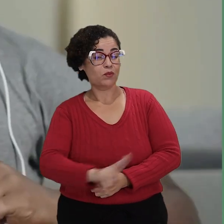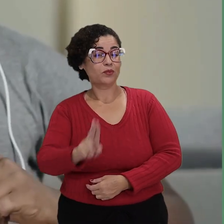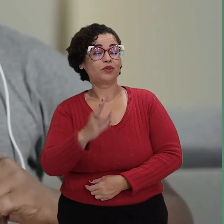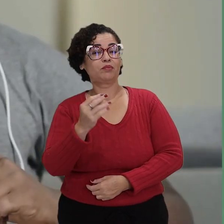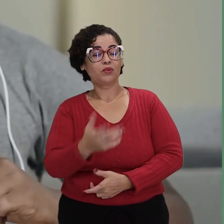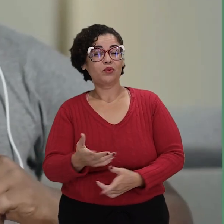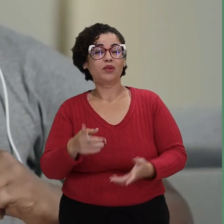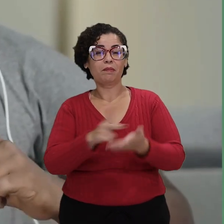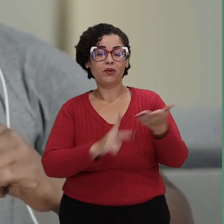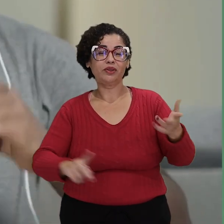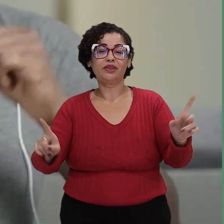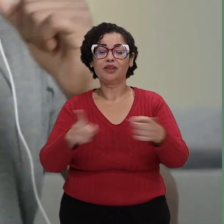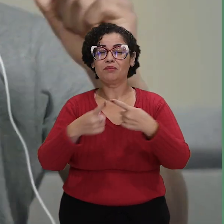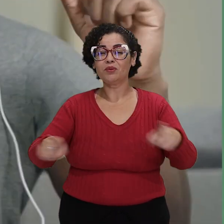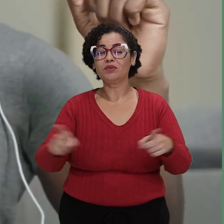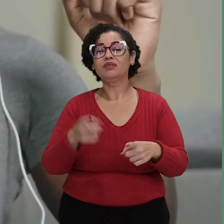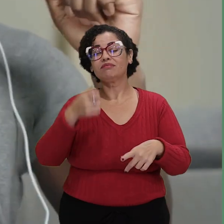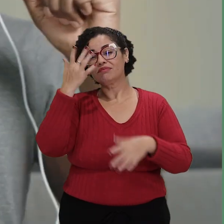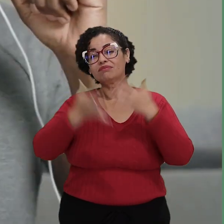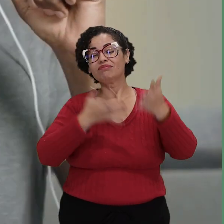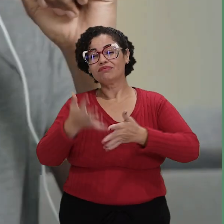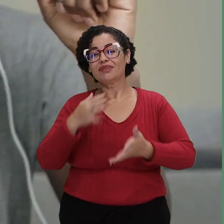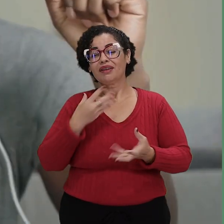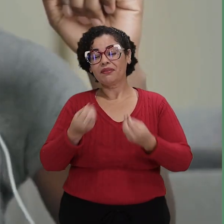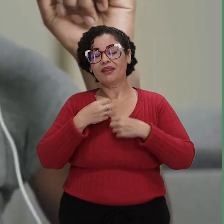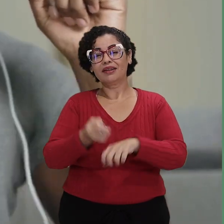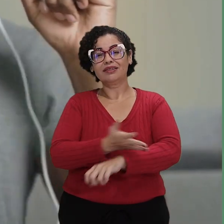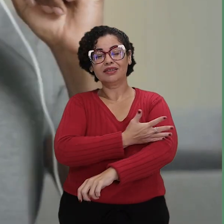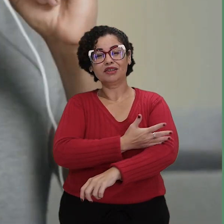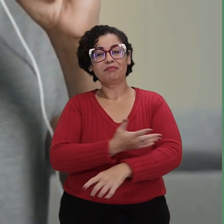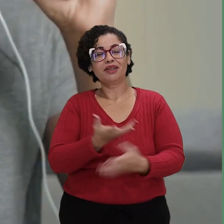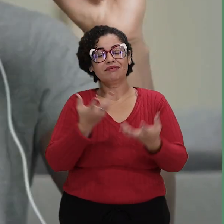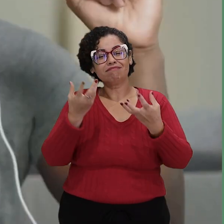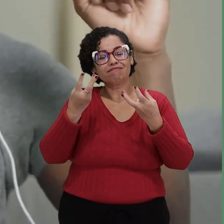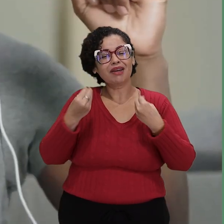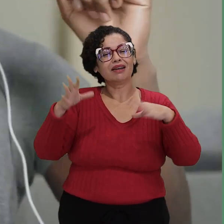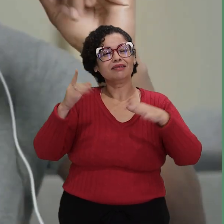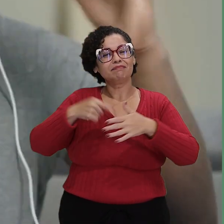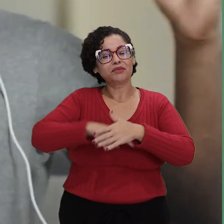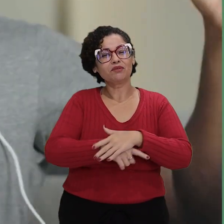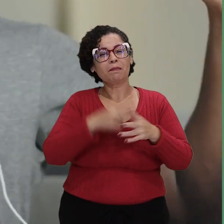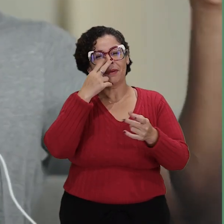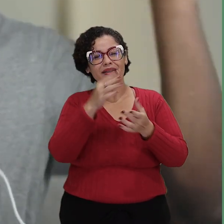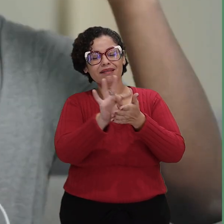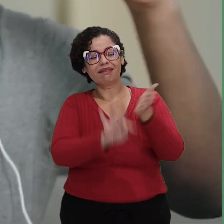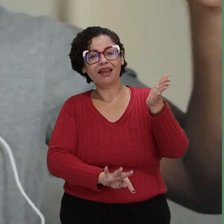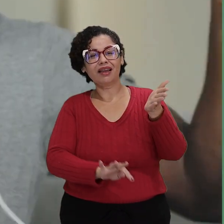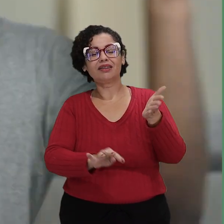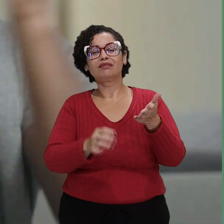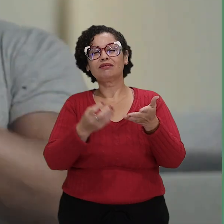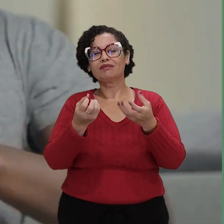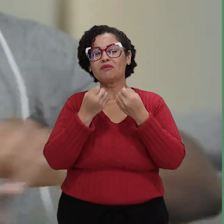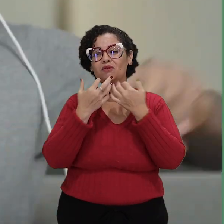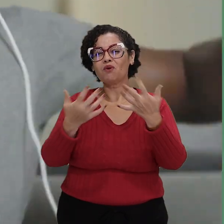muito usada em poesias, em músicas, porque ajuda a transmitir sentimentos de forma mais profunda. É como se o texto